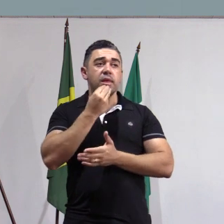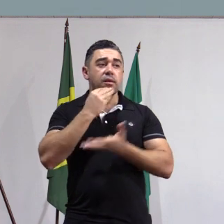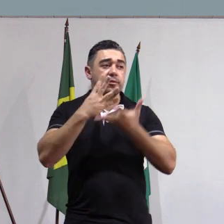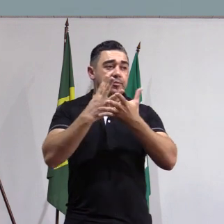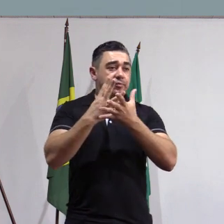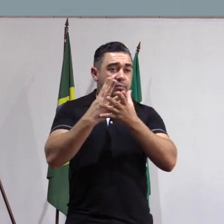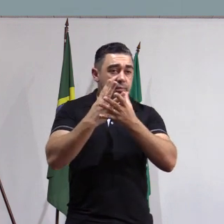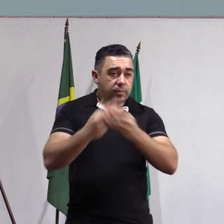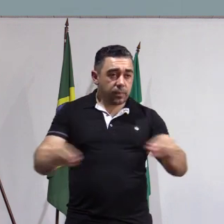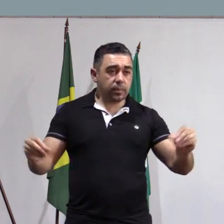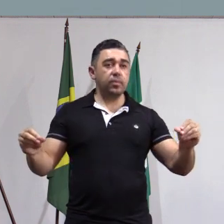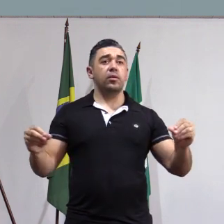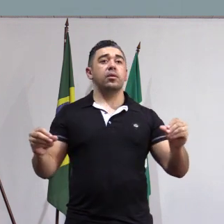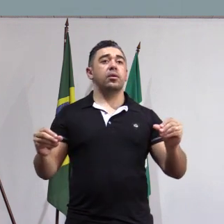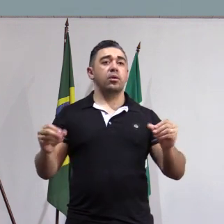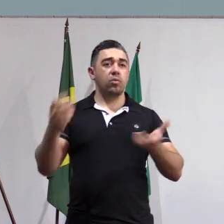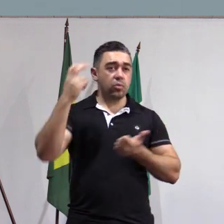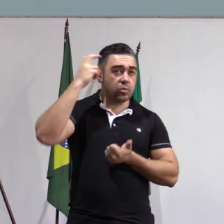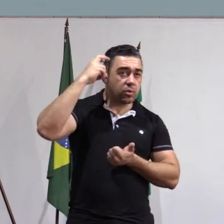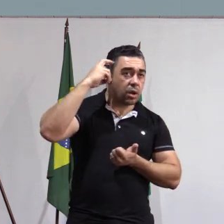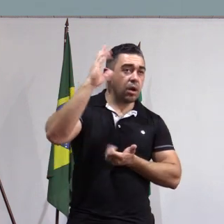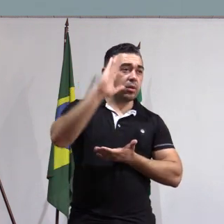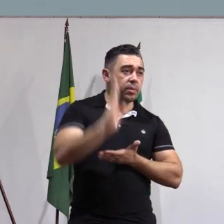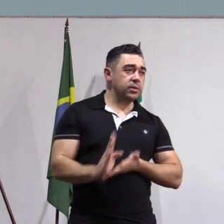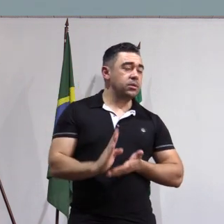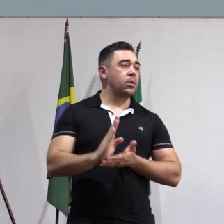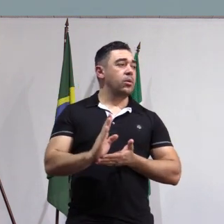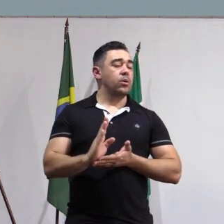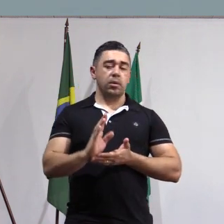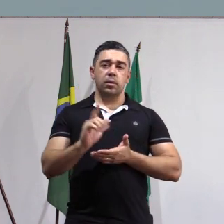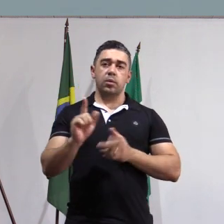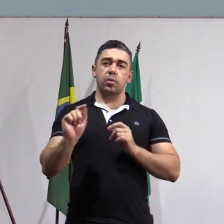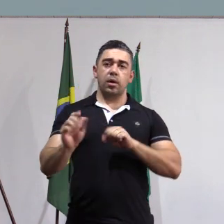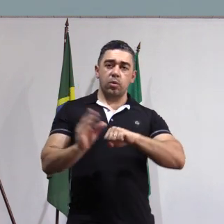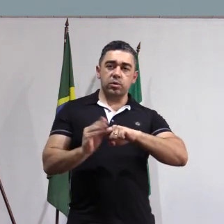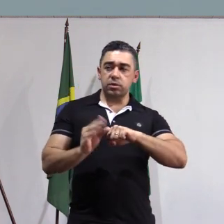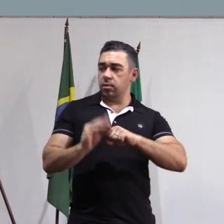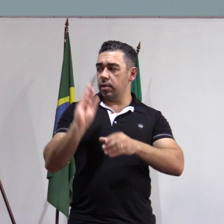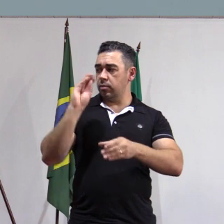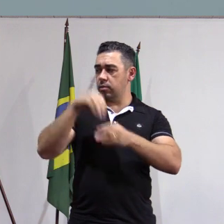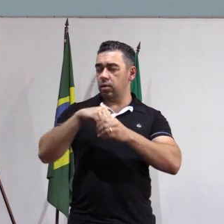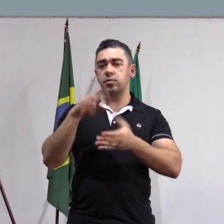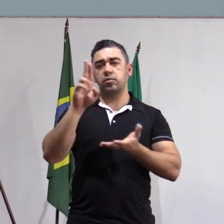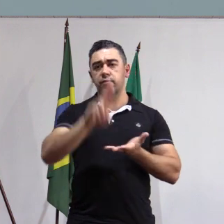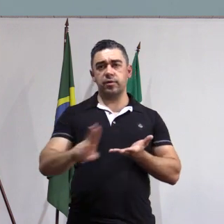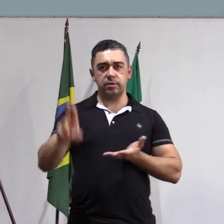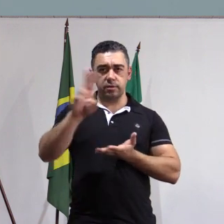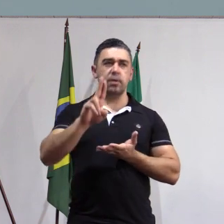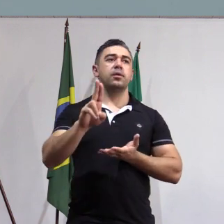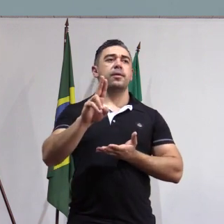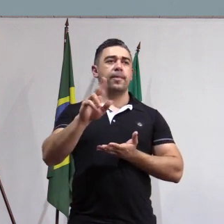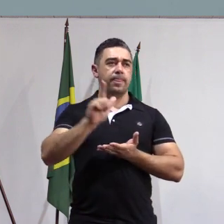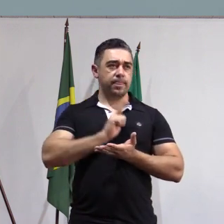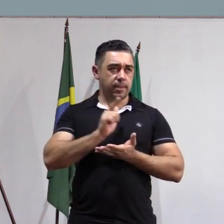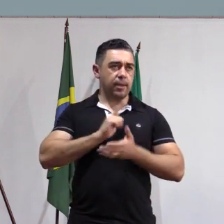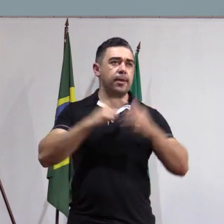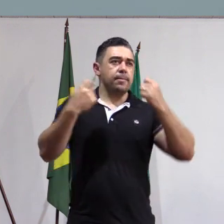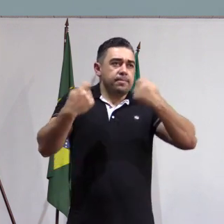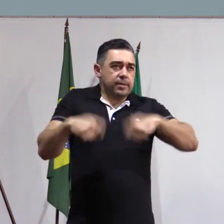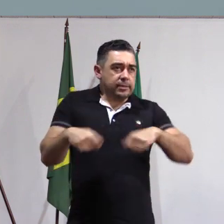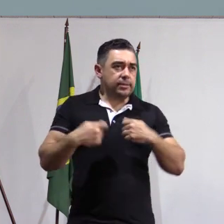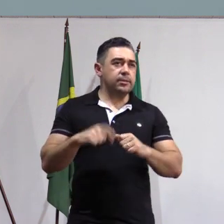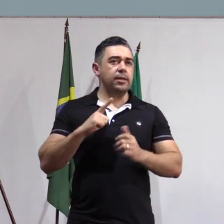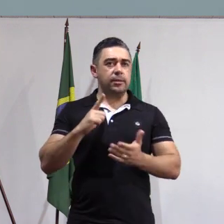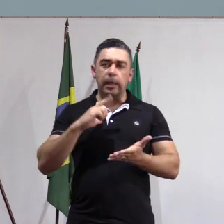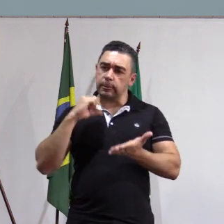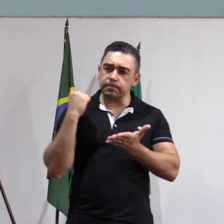do patrimônio cultural brasileiro que o conhecimento produzido dentro das universidades públicas tem e deve ser um patrimônio